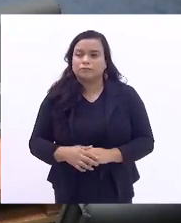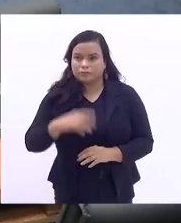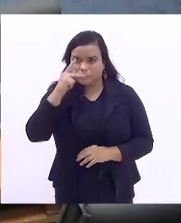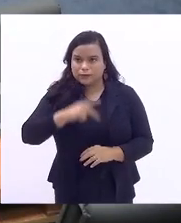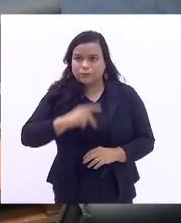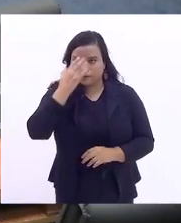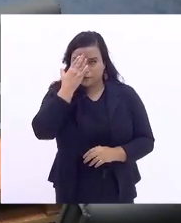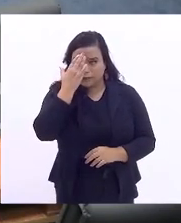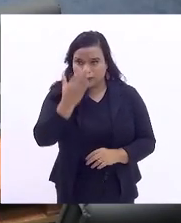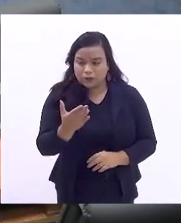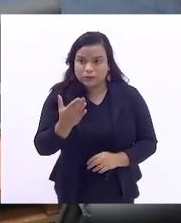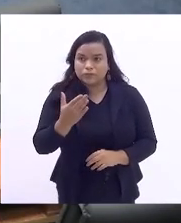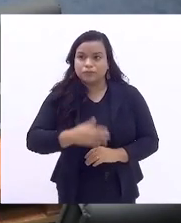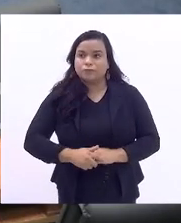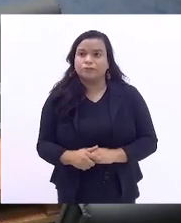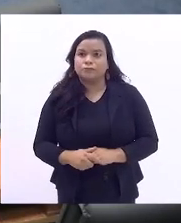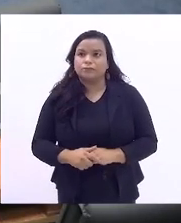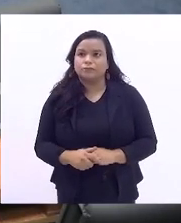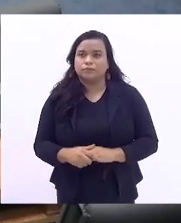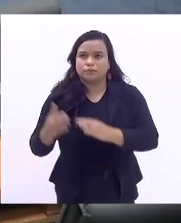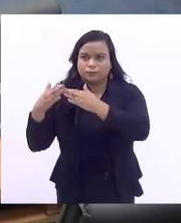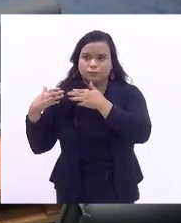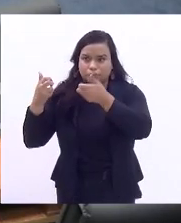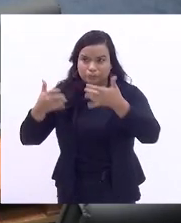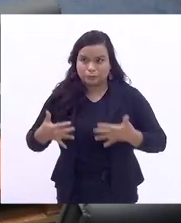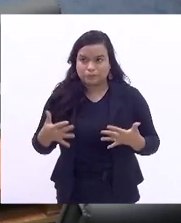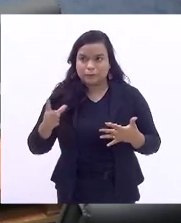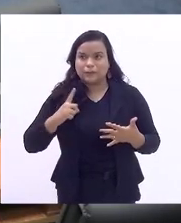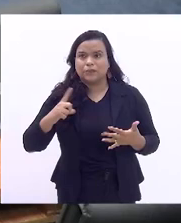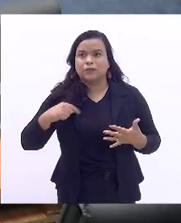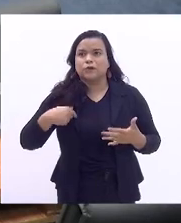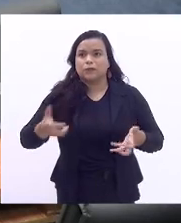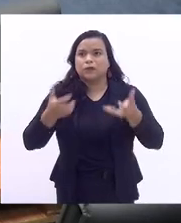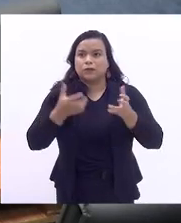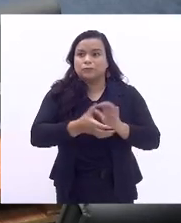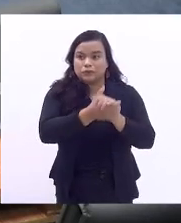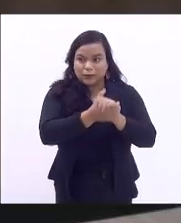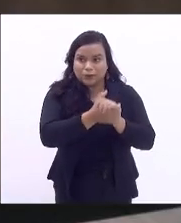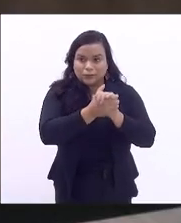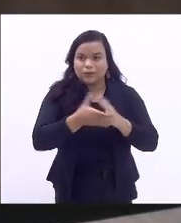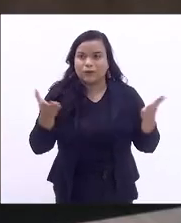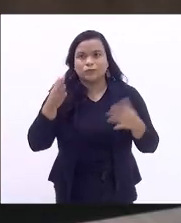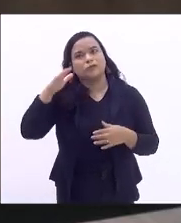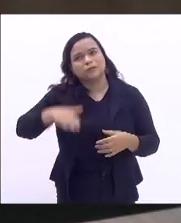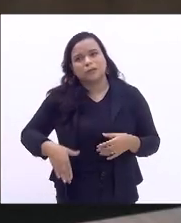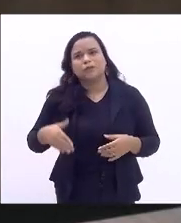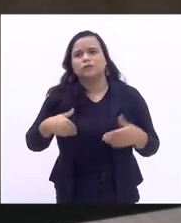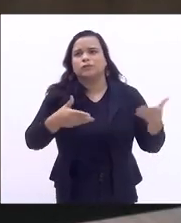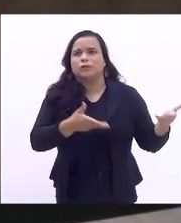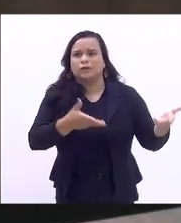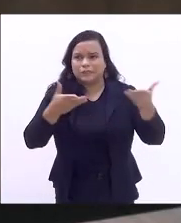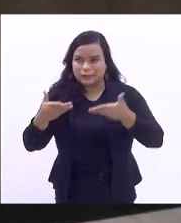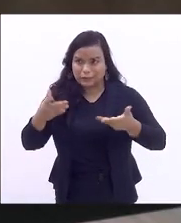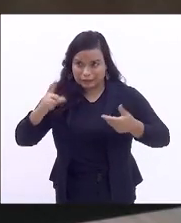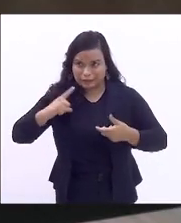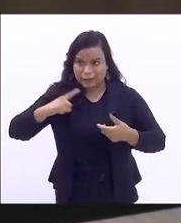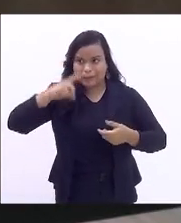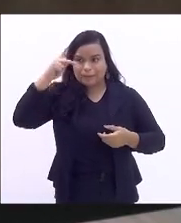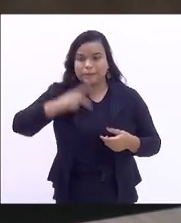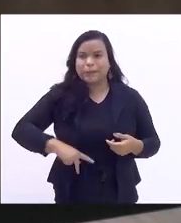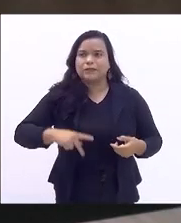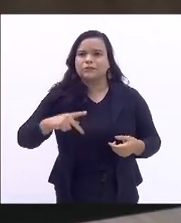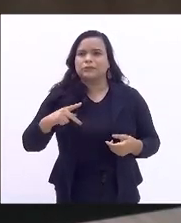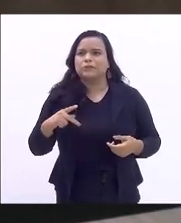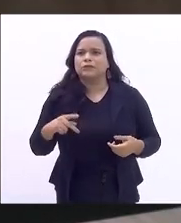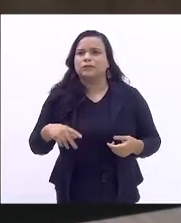Presidente obrigado pela pela ordem eu gostaria de estar saudando nessa tarde hoje eu estou recebendo aqui o presidente